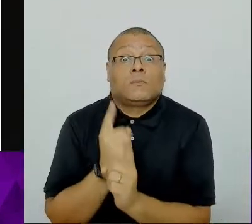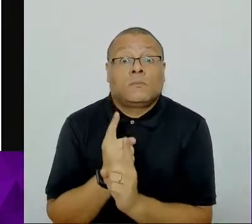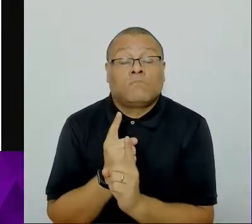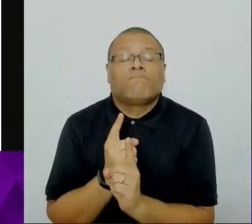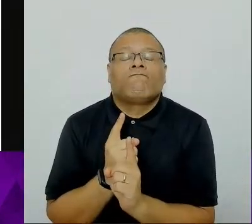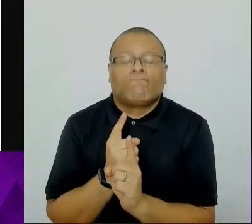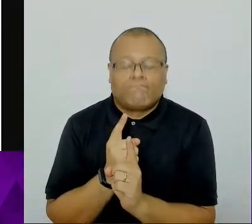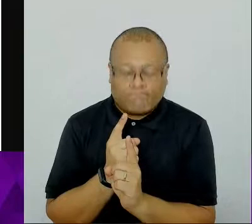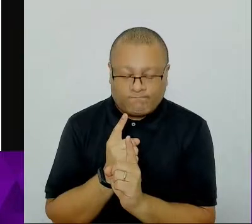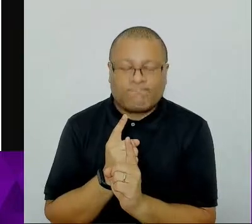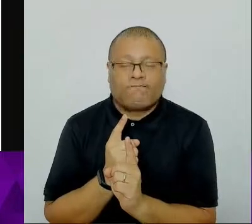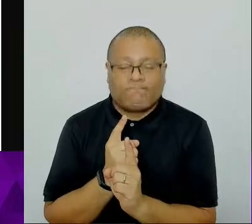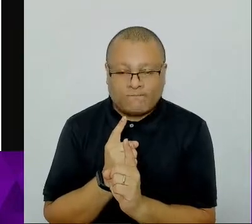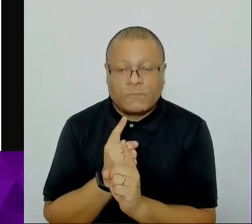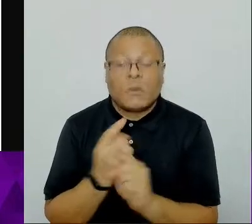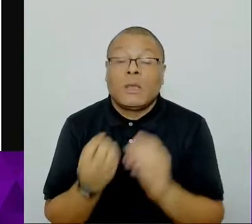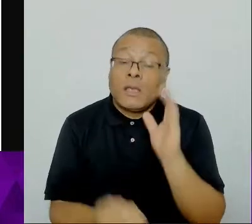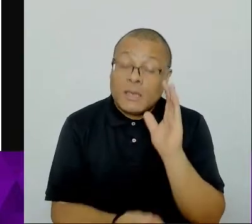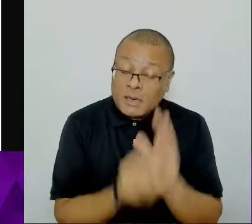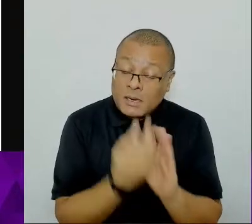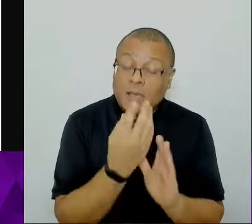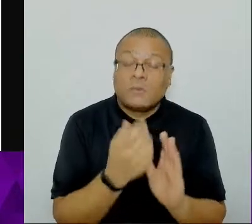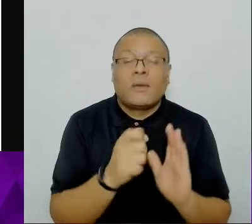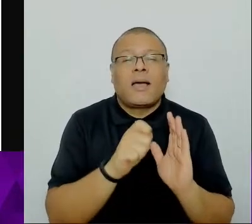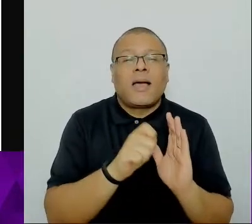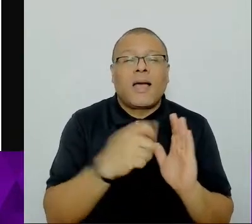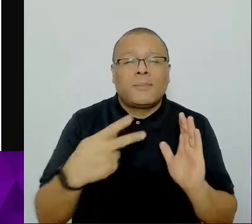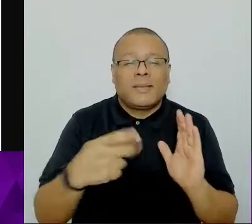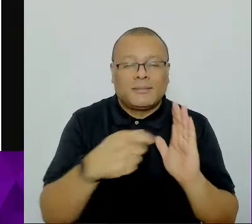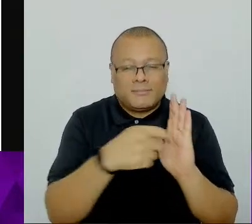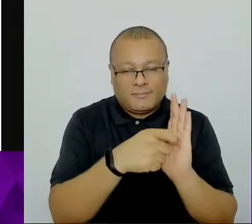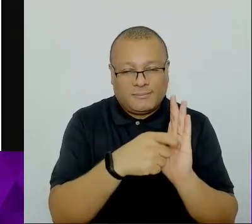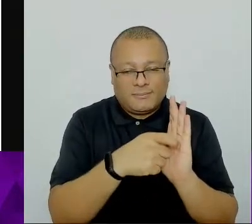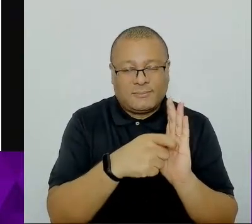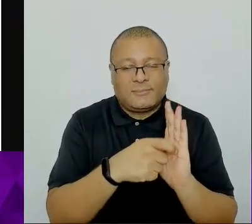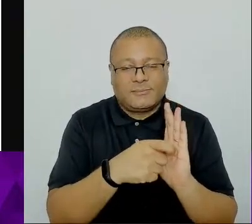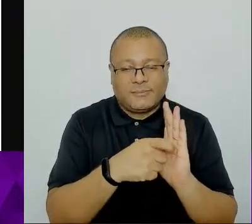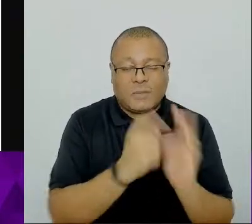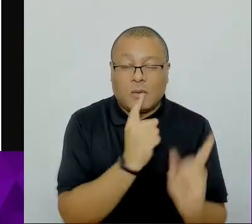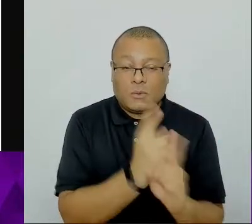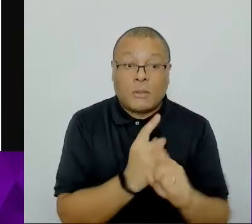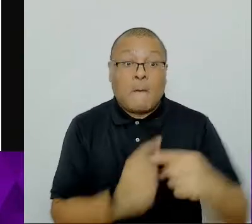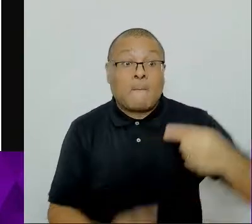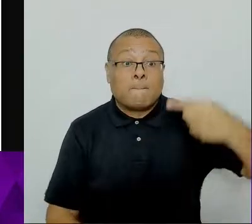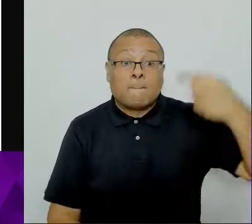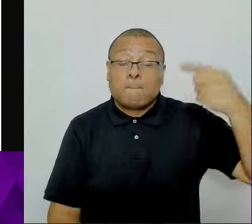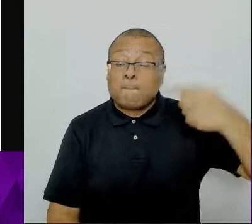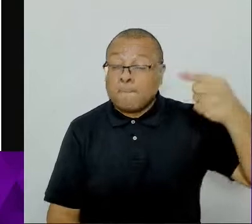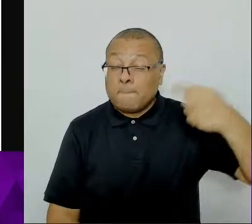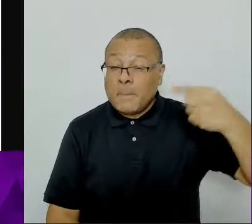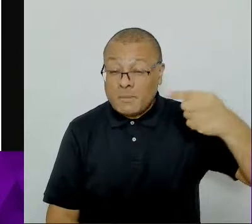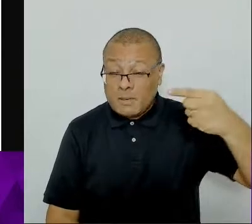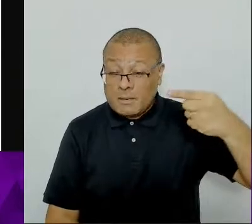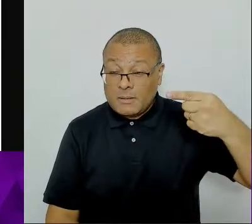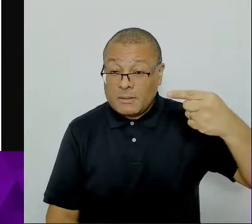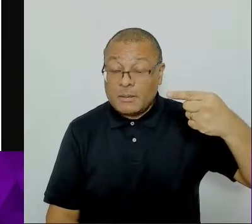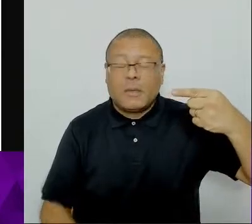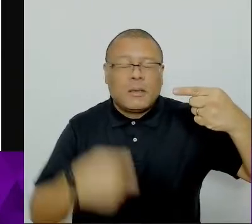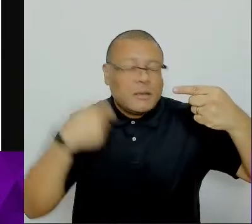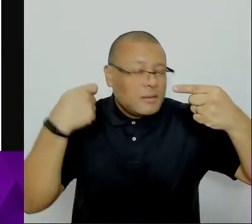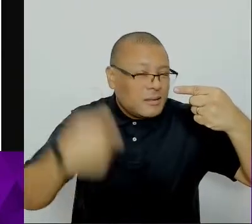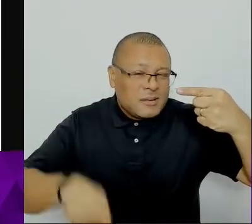encontra, né, desenvolvendo essas aplicações. Então, o primeiro deles é que essa aplicação ela precisa